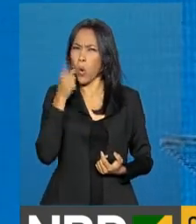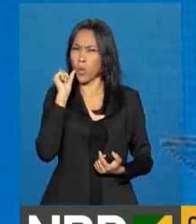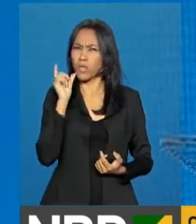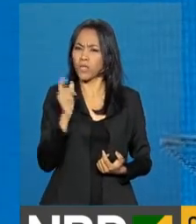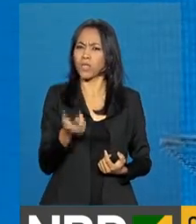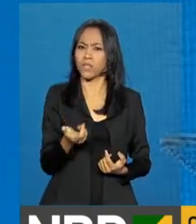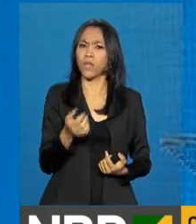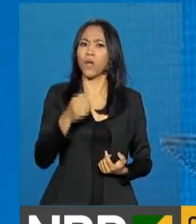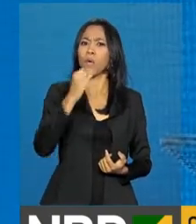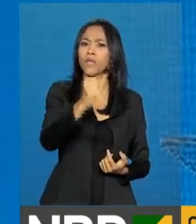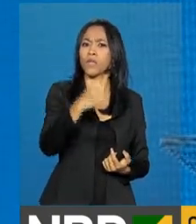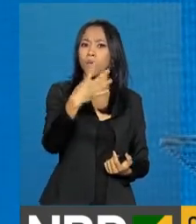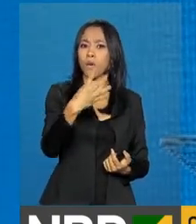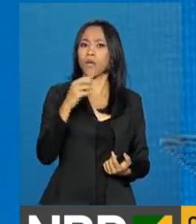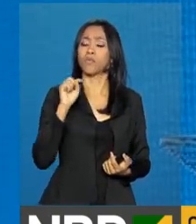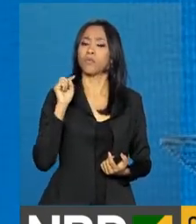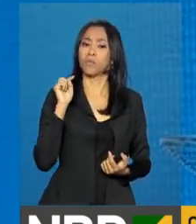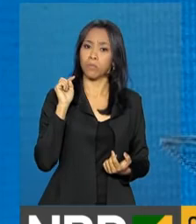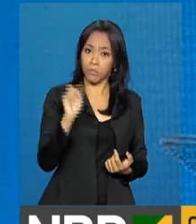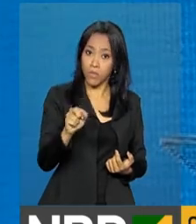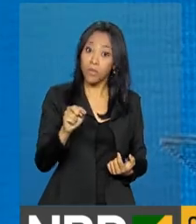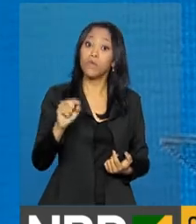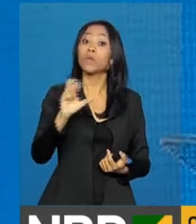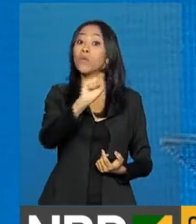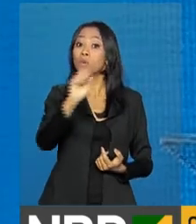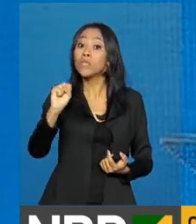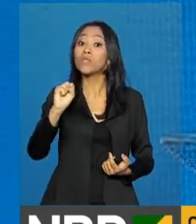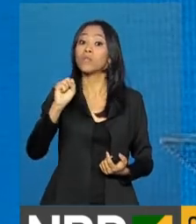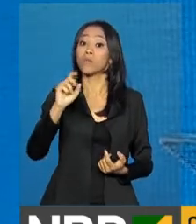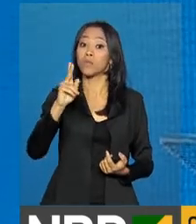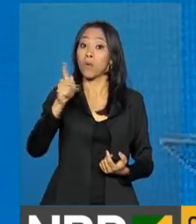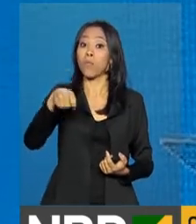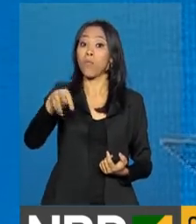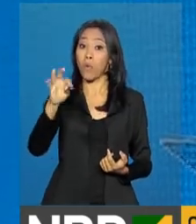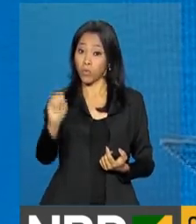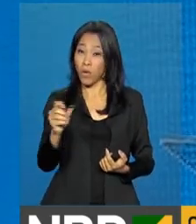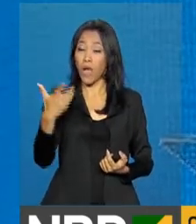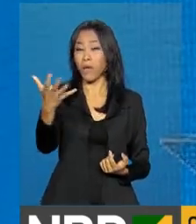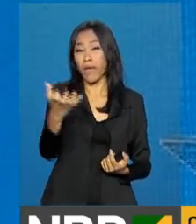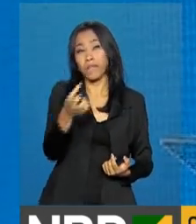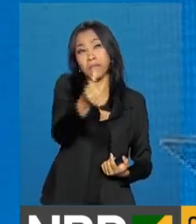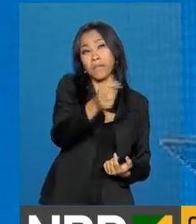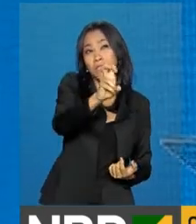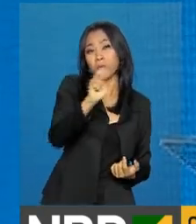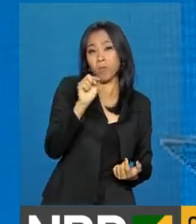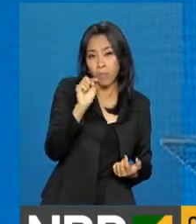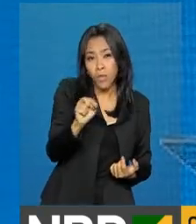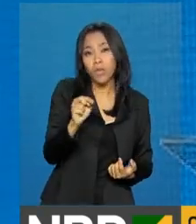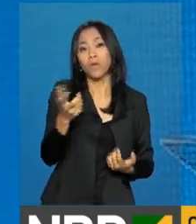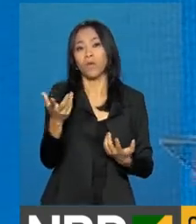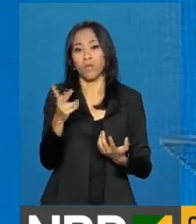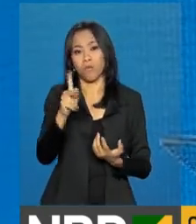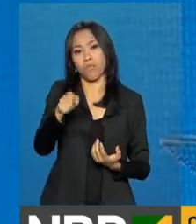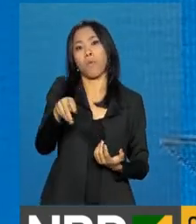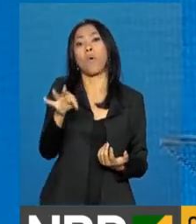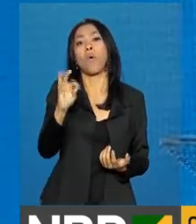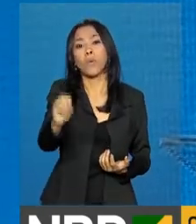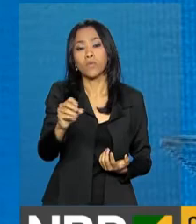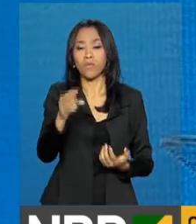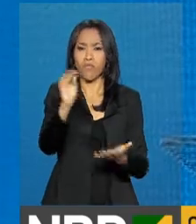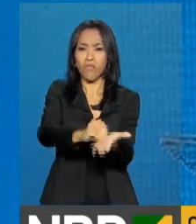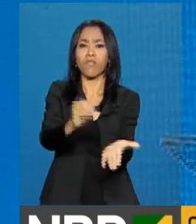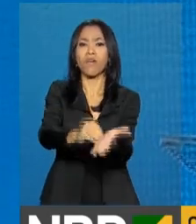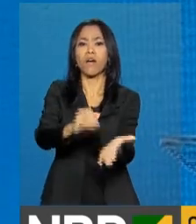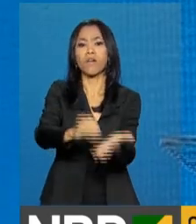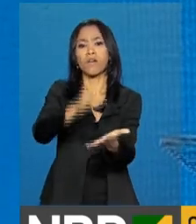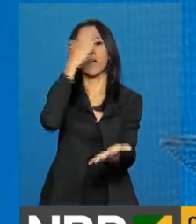84 mil e 800 pontos. Eu sou a favor da manutenção daqueles 65 mil pontos, portanto, sou a favor da falta de